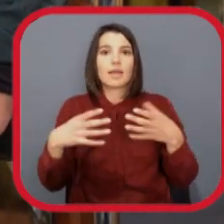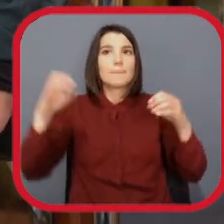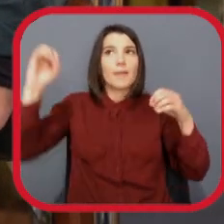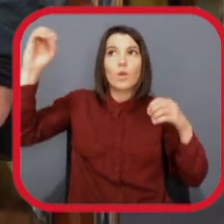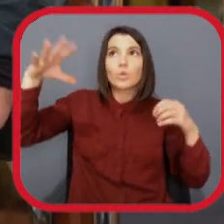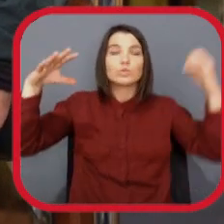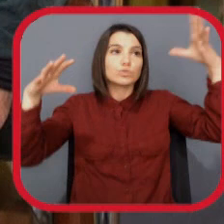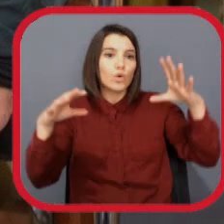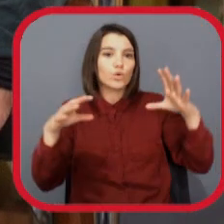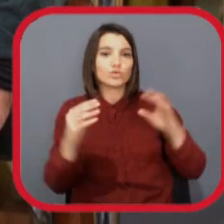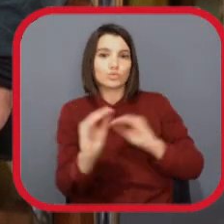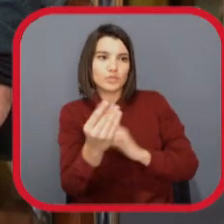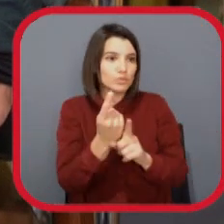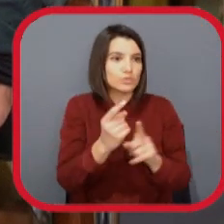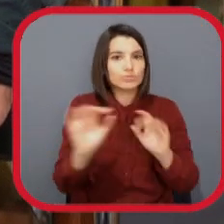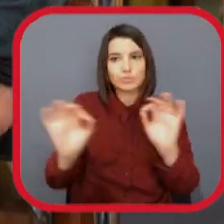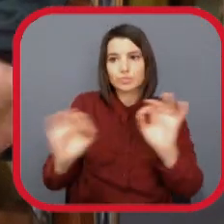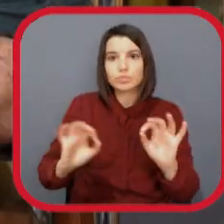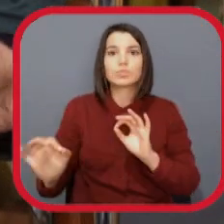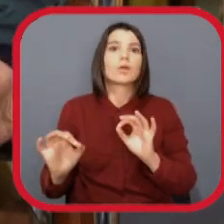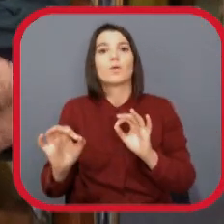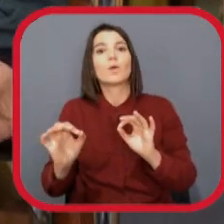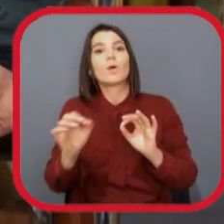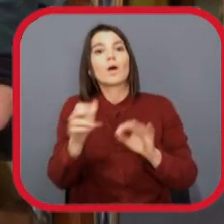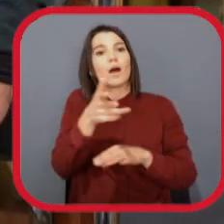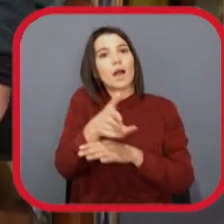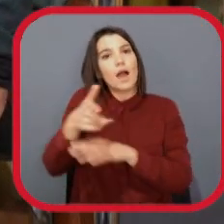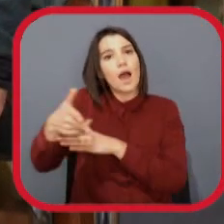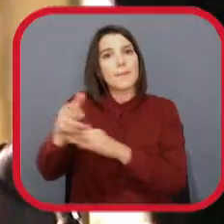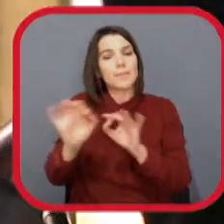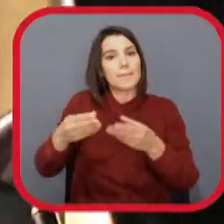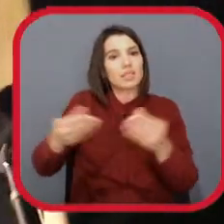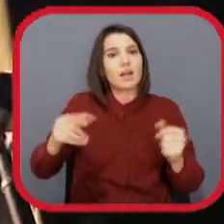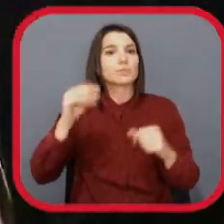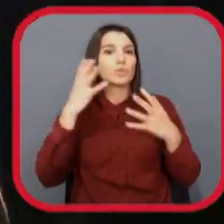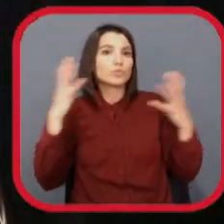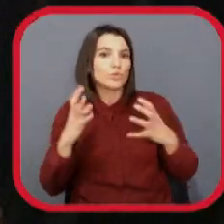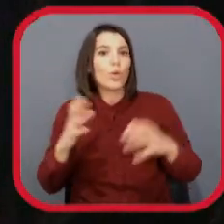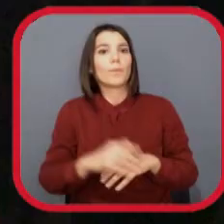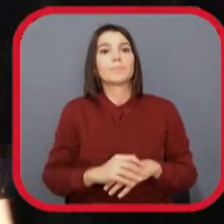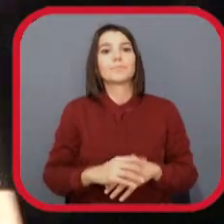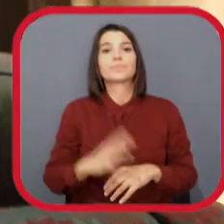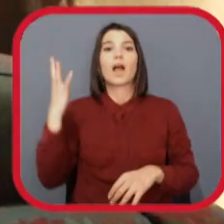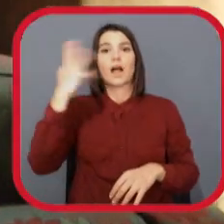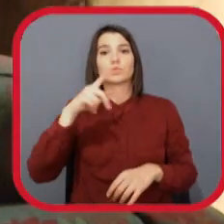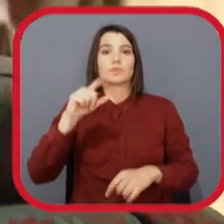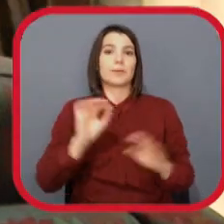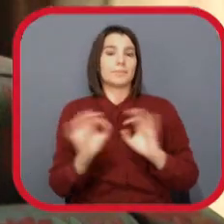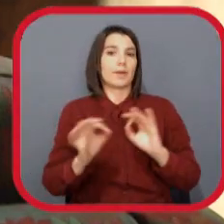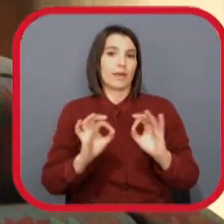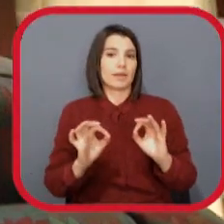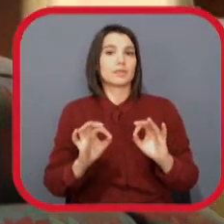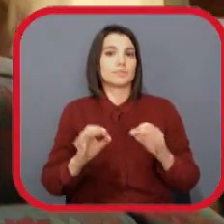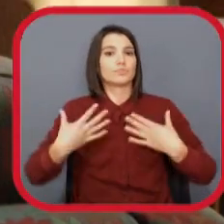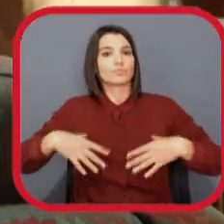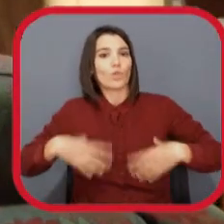equipa de iluminação, a decoração, obviamente, tanto os assistentes de imagem acabam por preparar o material e os técnicos de som, enquanto os atores são